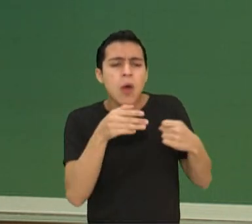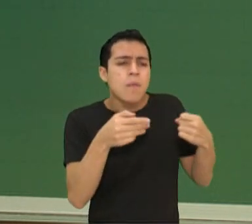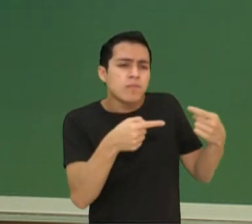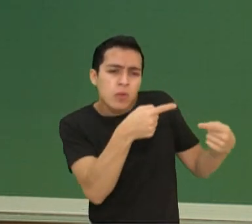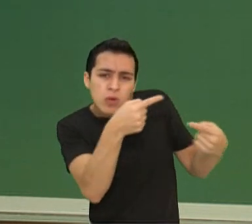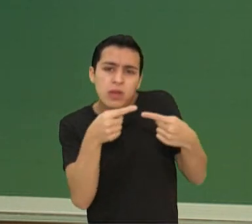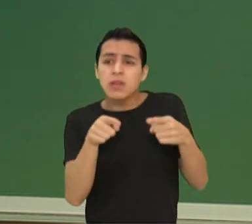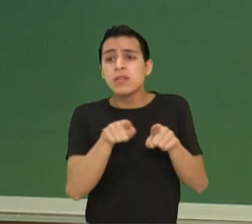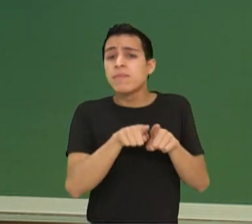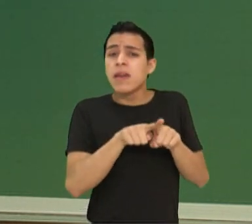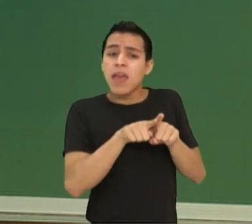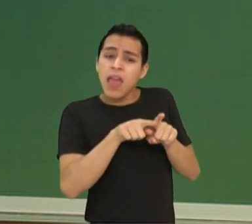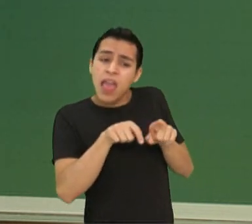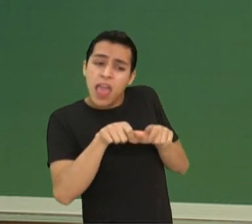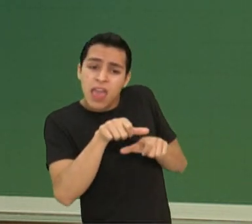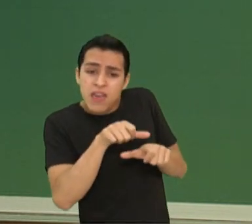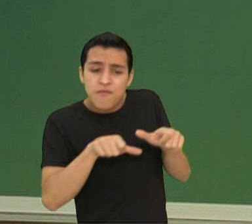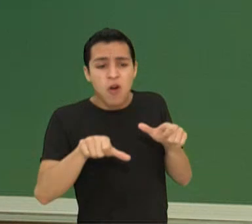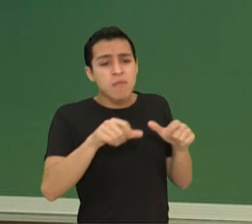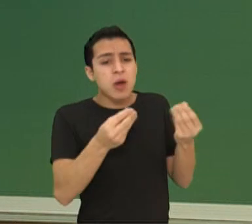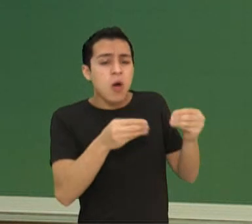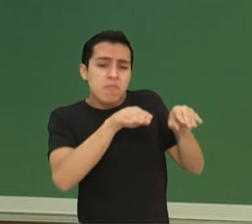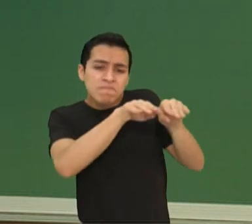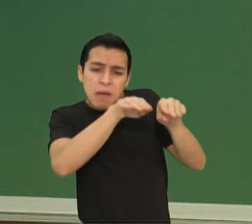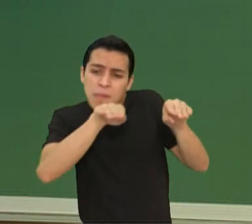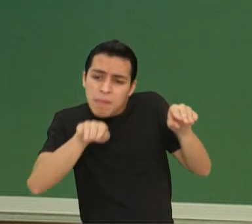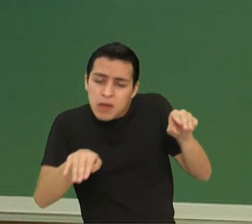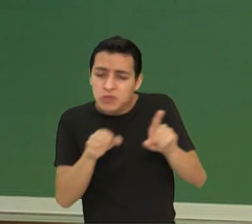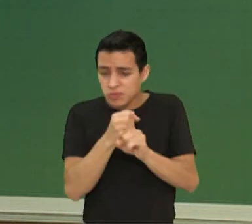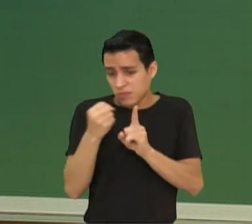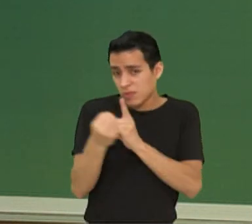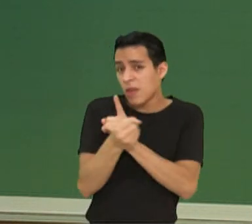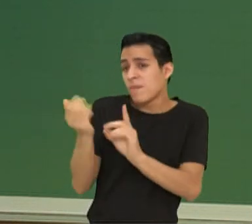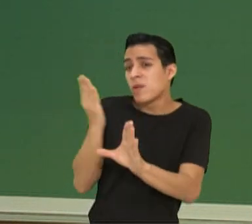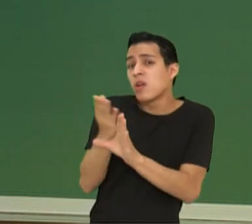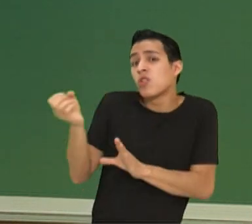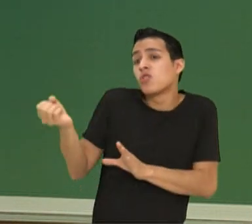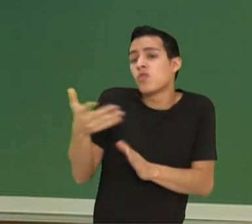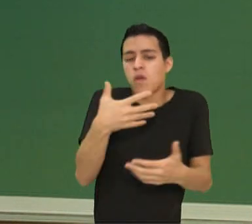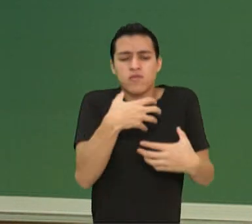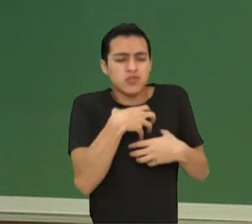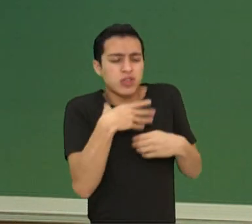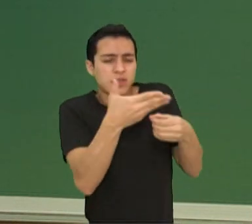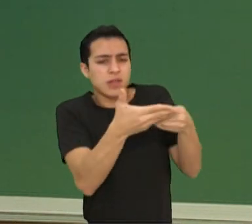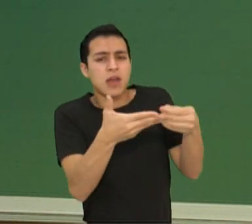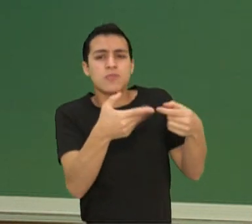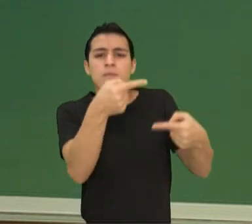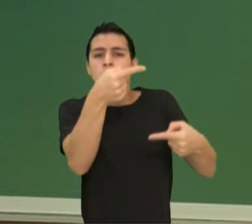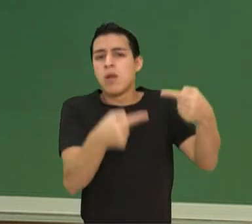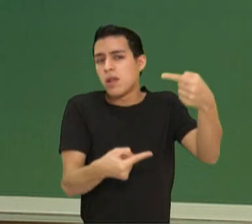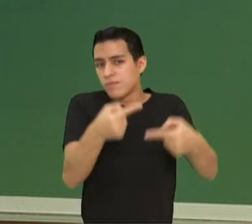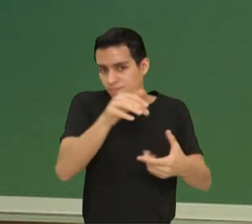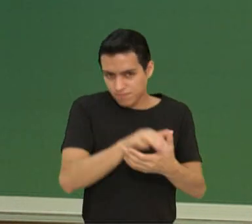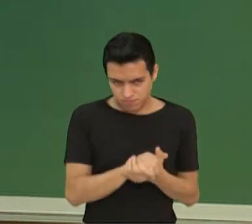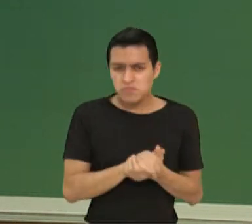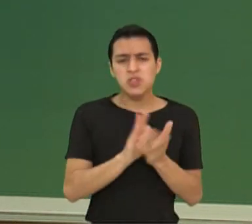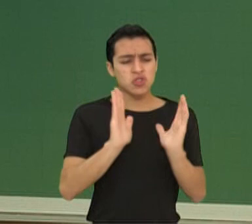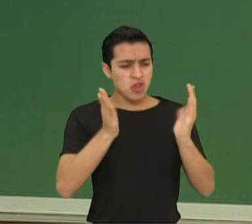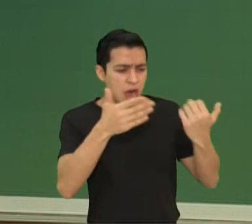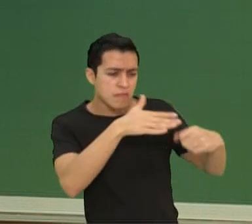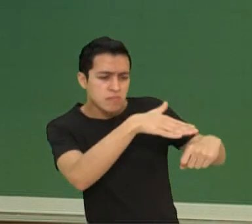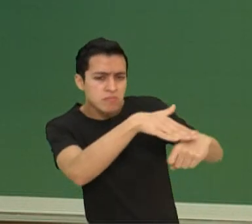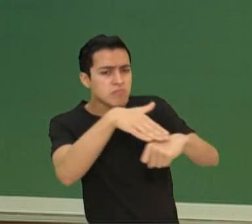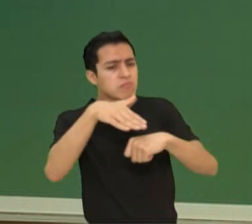em reformas moderadas na ordem social decorrentes do novo status político. Então, teve uma